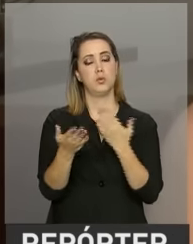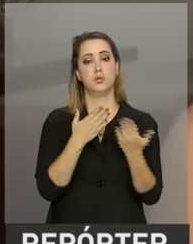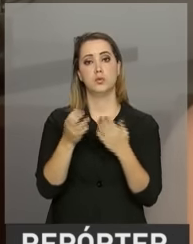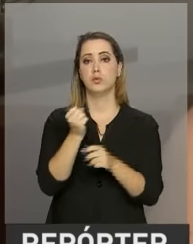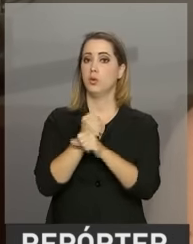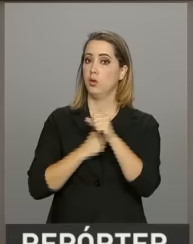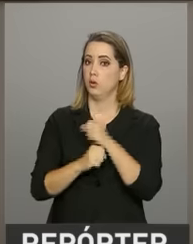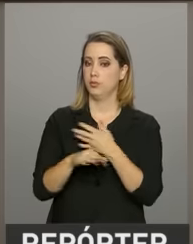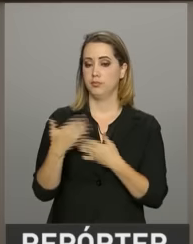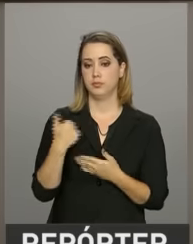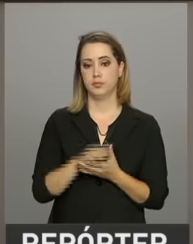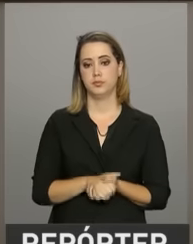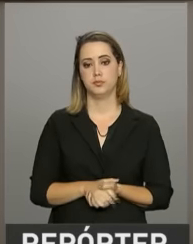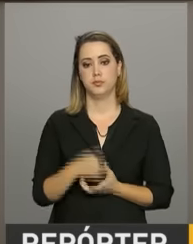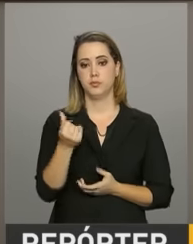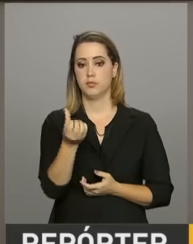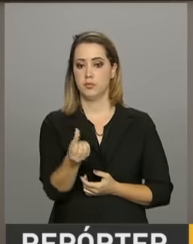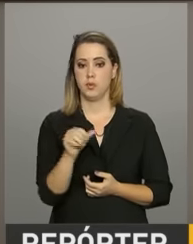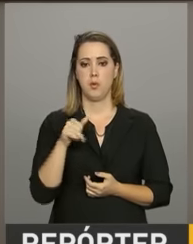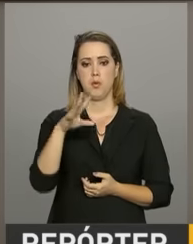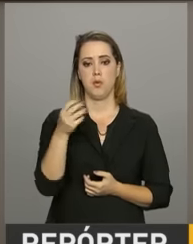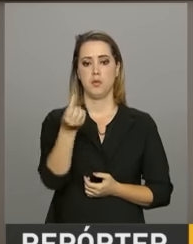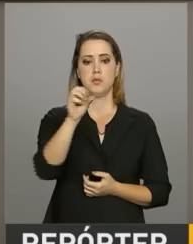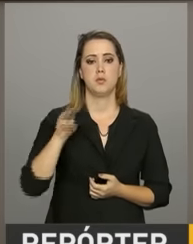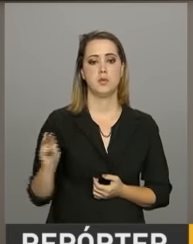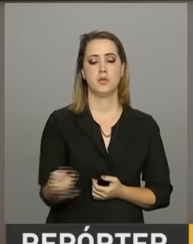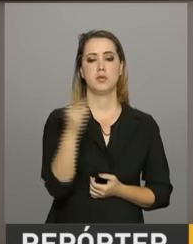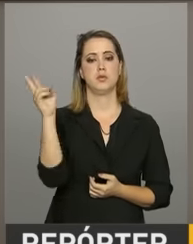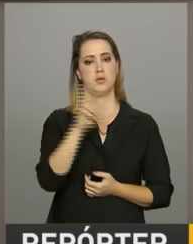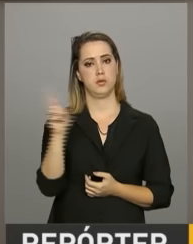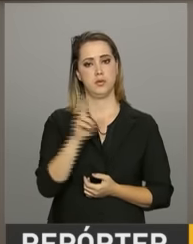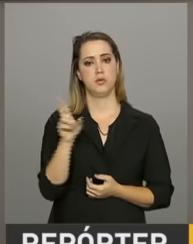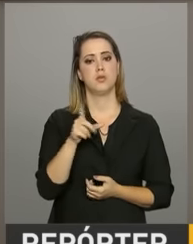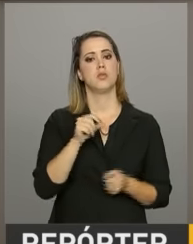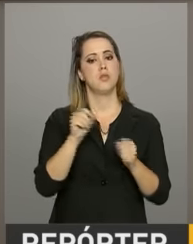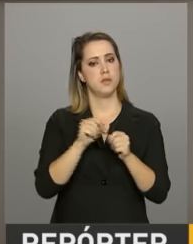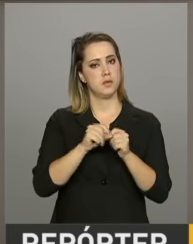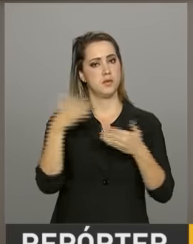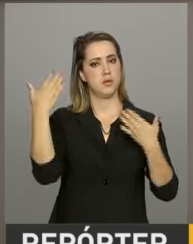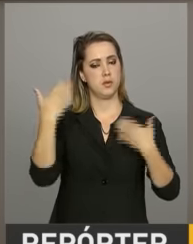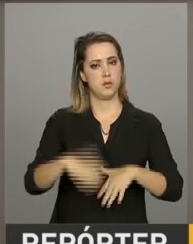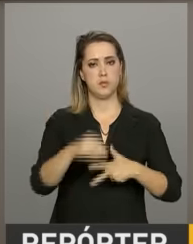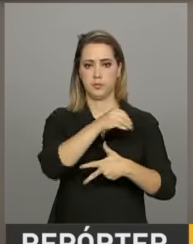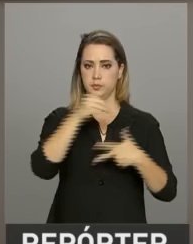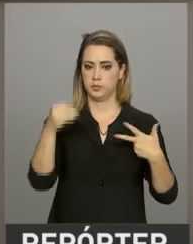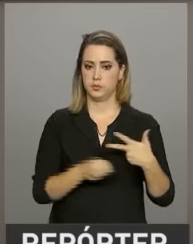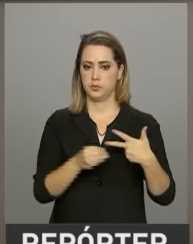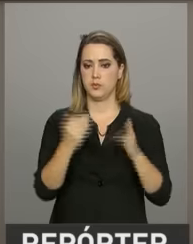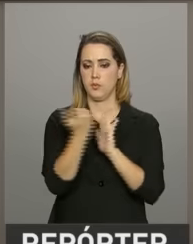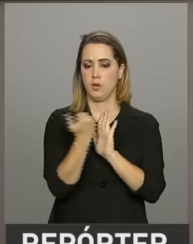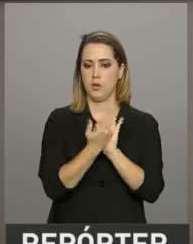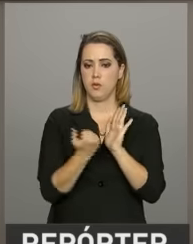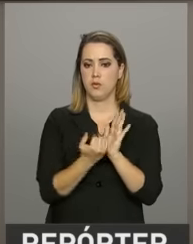ao Enem anterior em 2016 mais de 6 milhões de estudantes fizeram o Exame Nacional do Ensino Médio o programa